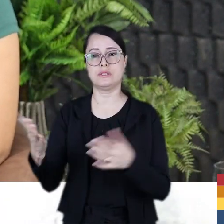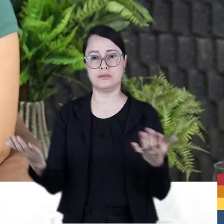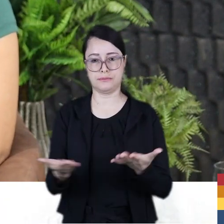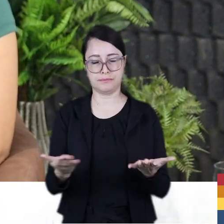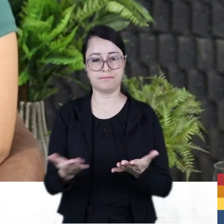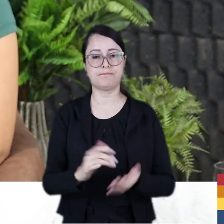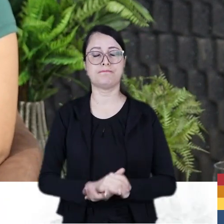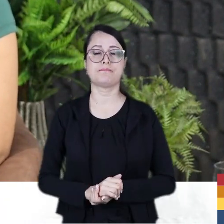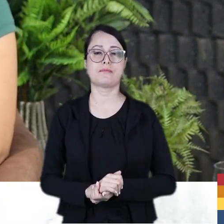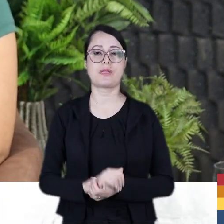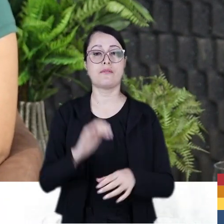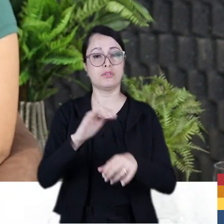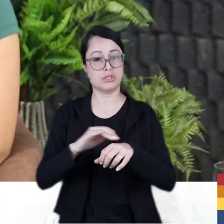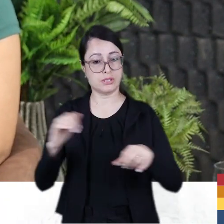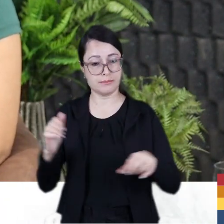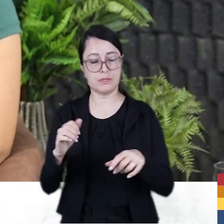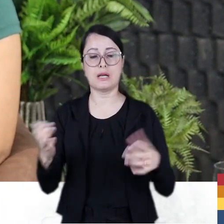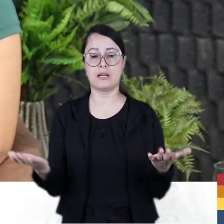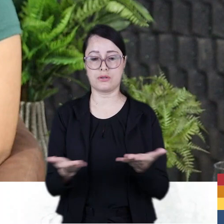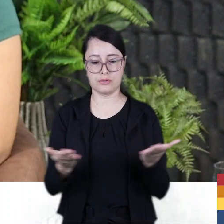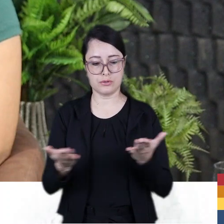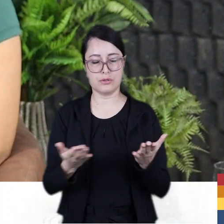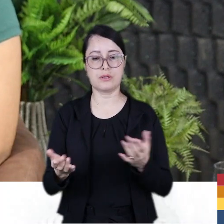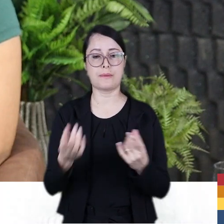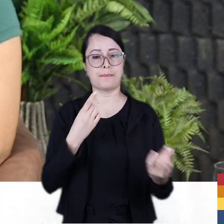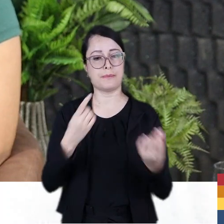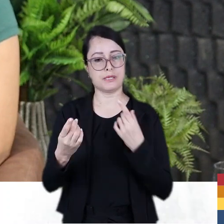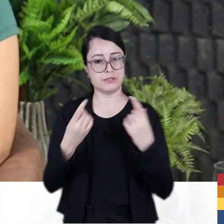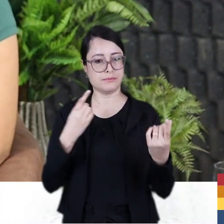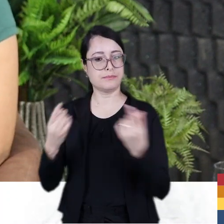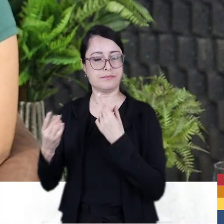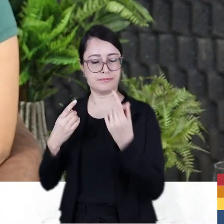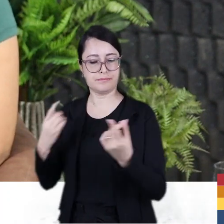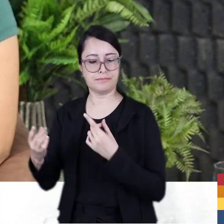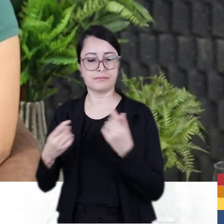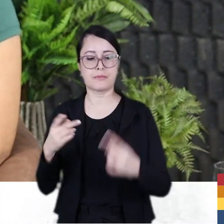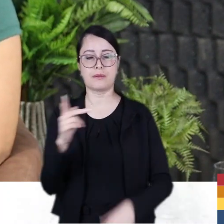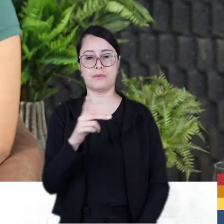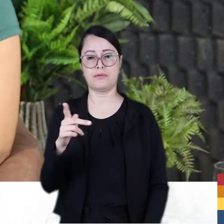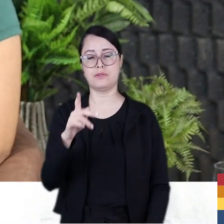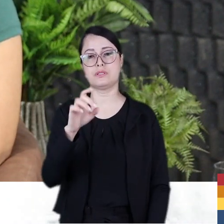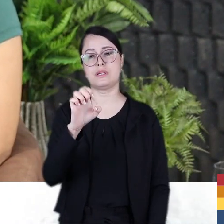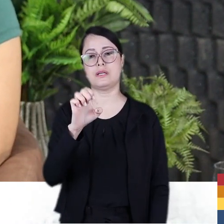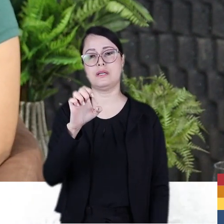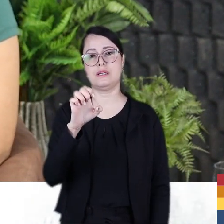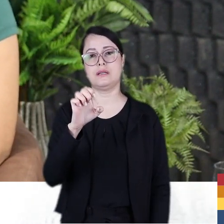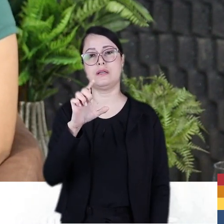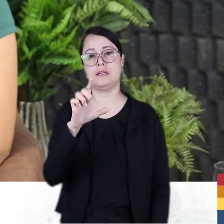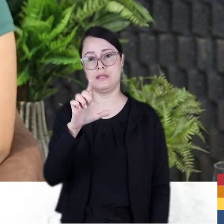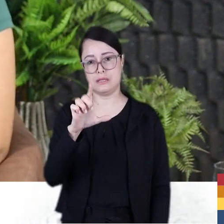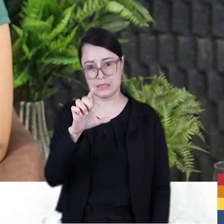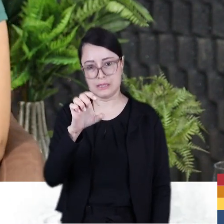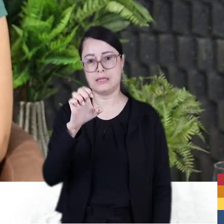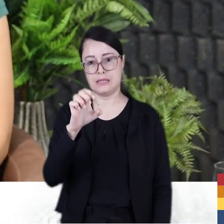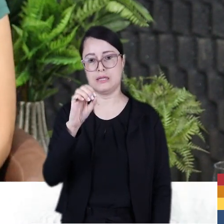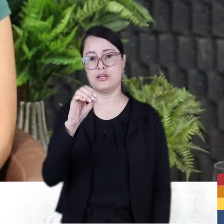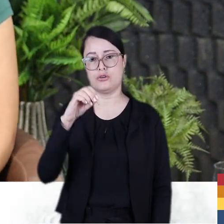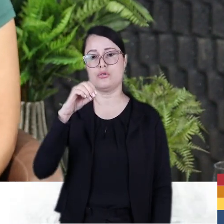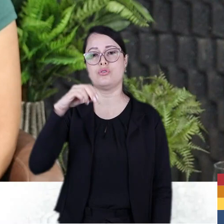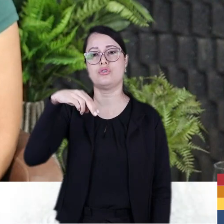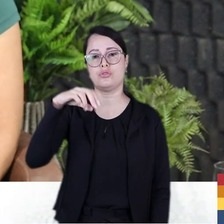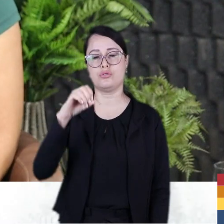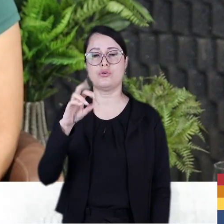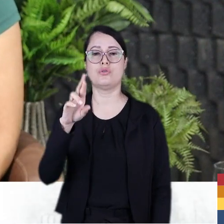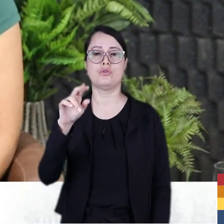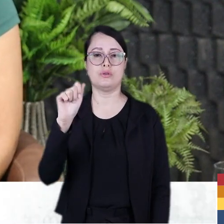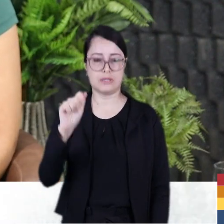seu planejamento, na sua avaliação sobre a sua própria prática, né, então esses